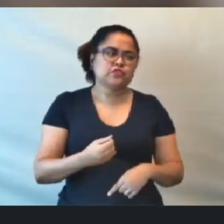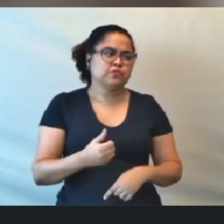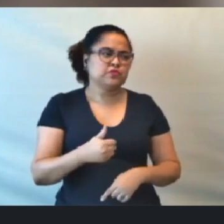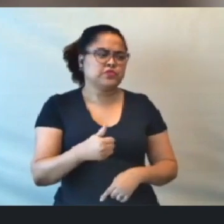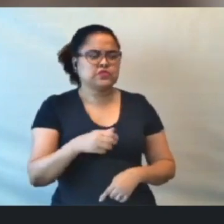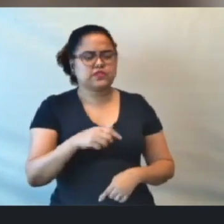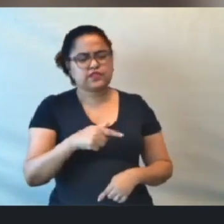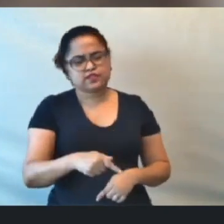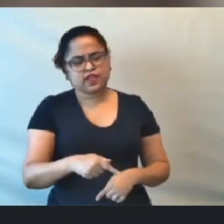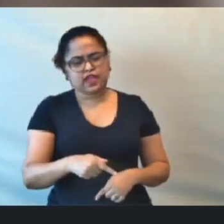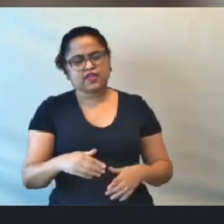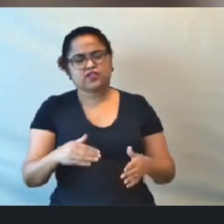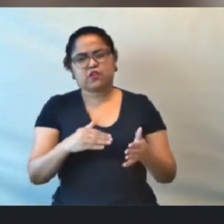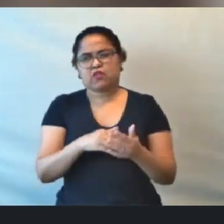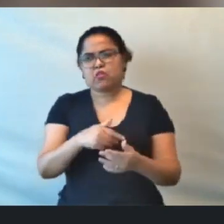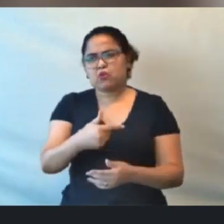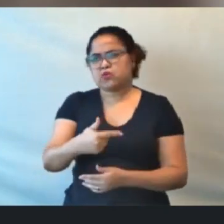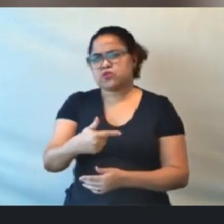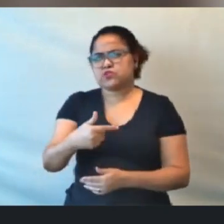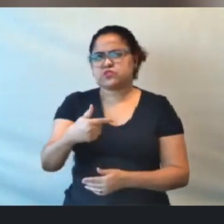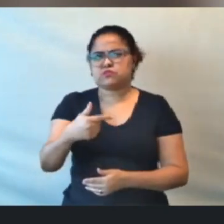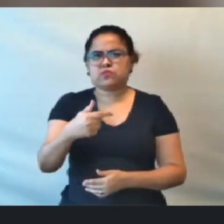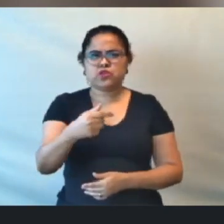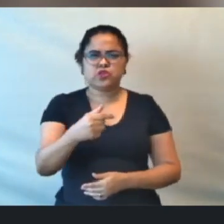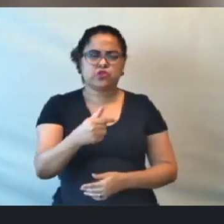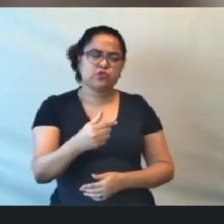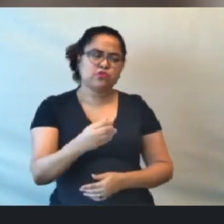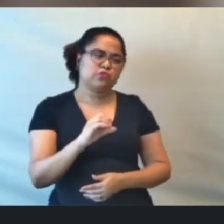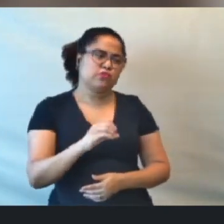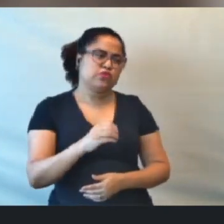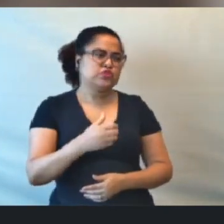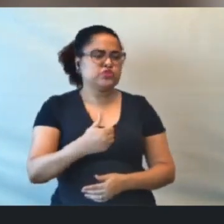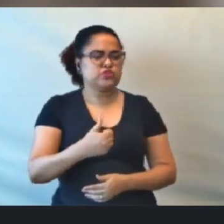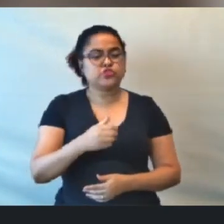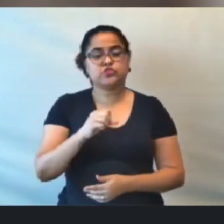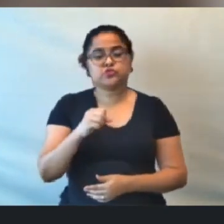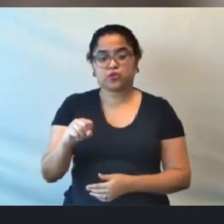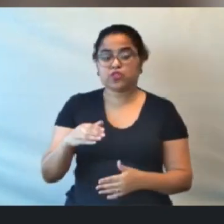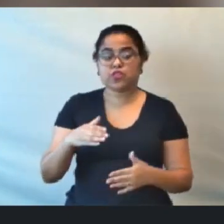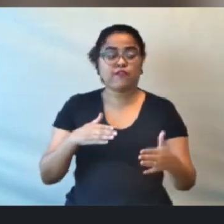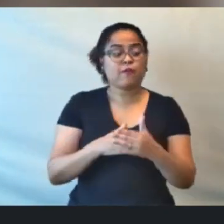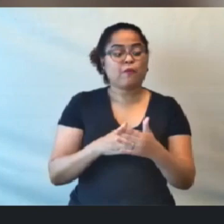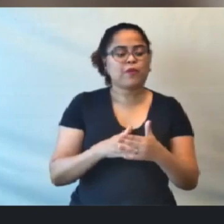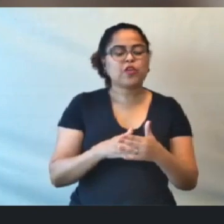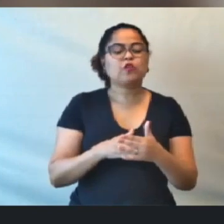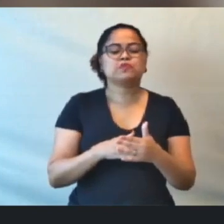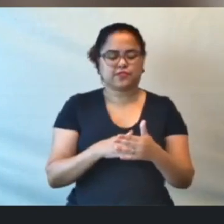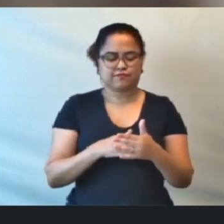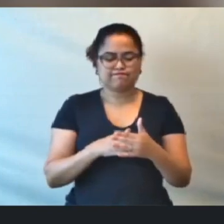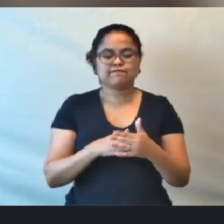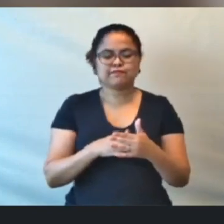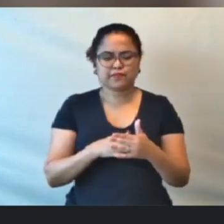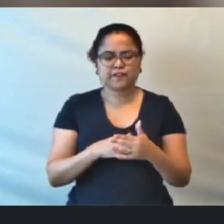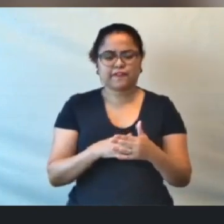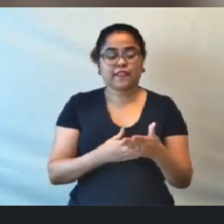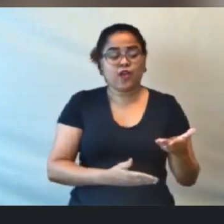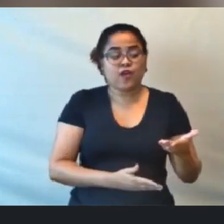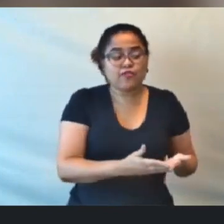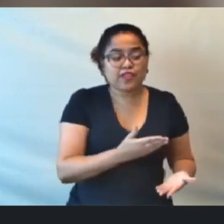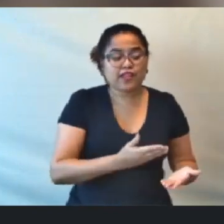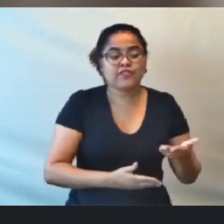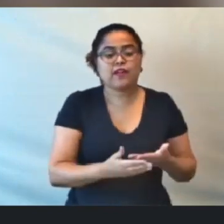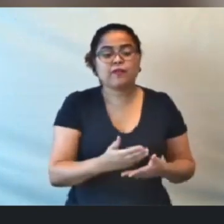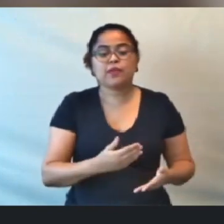no início de 2018 houve uma interrupção e o tratamento voltou em final de 2018. A gente